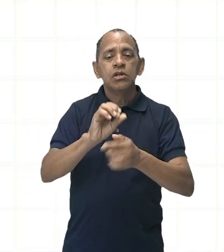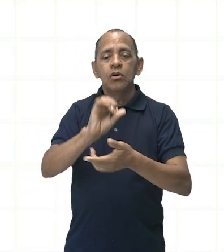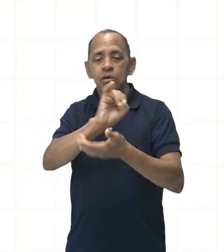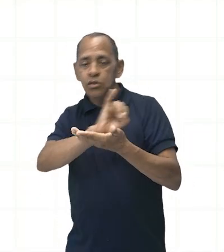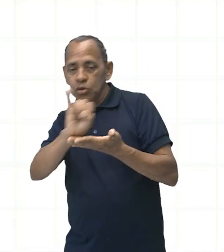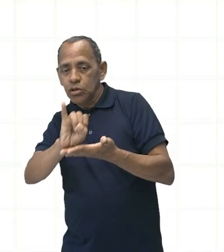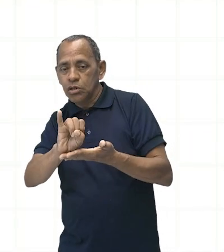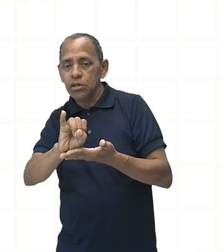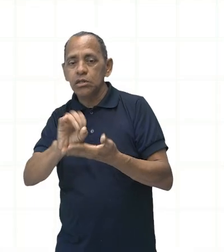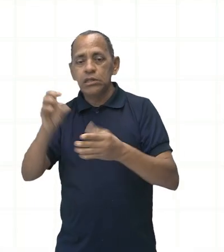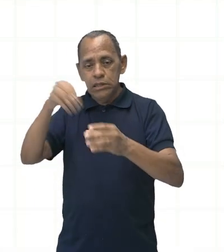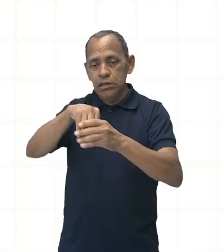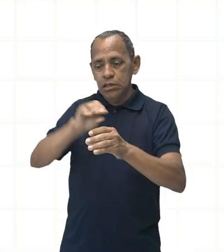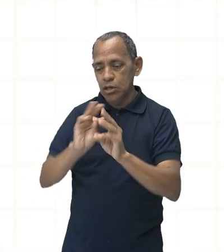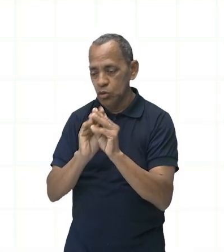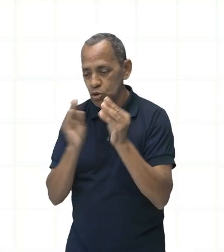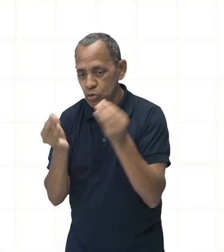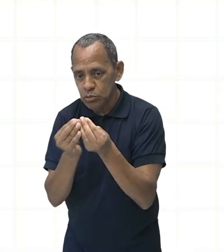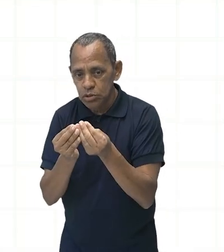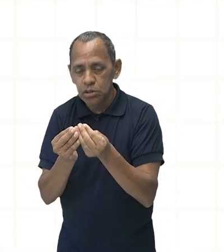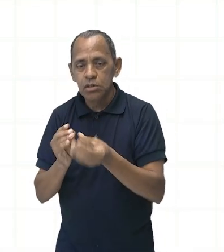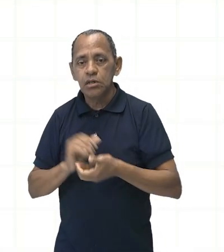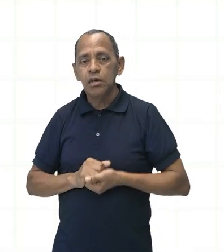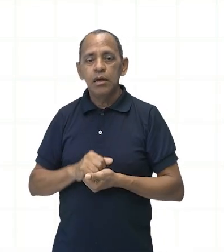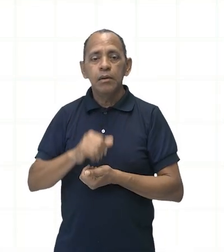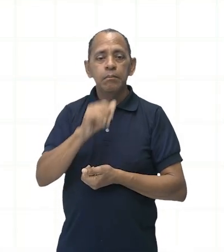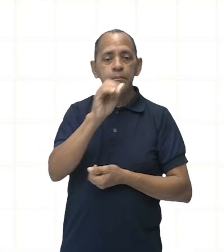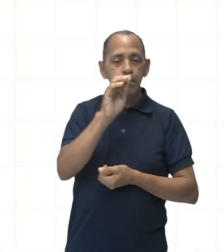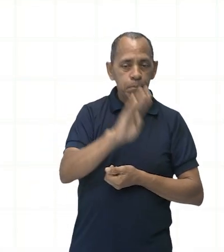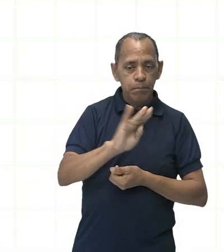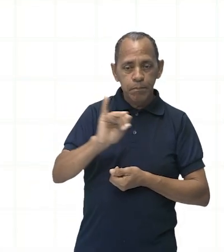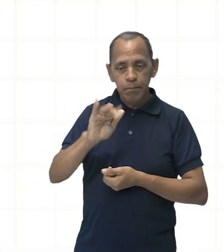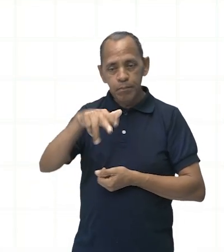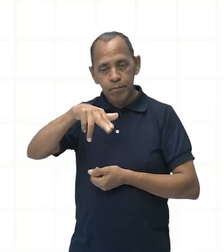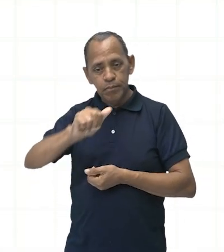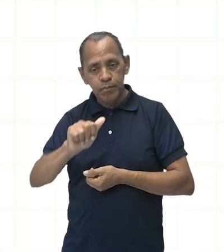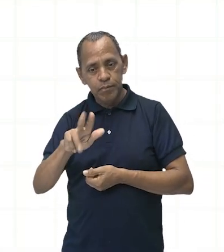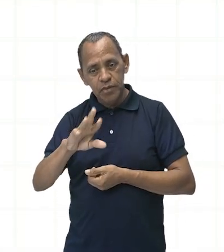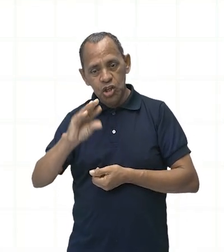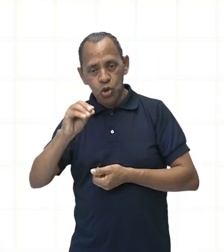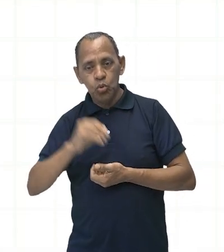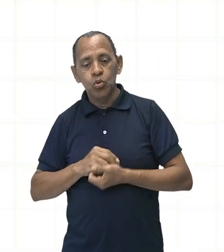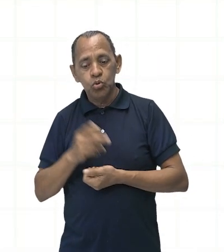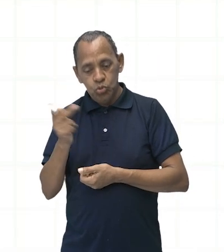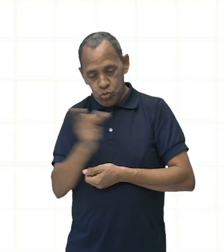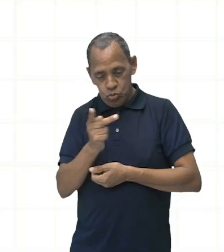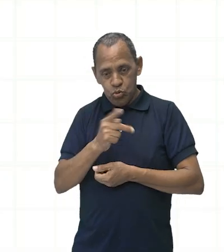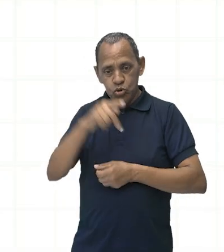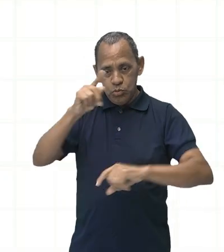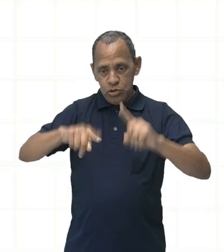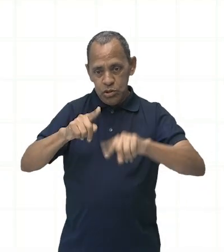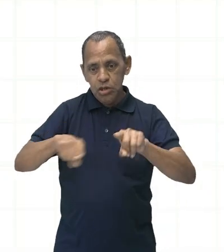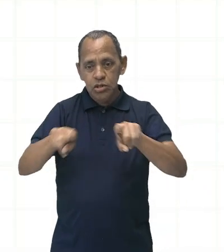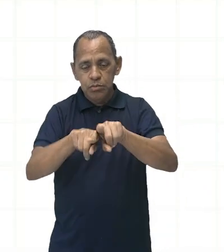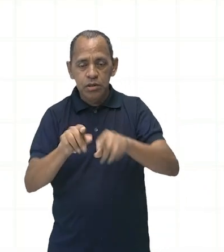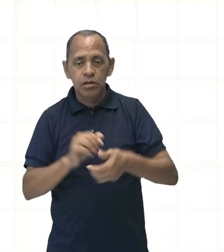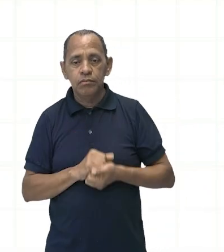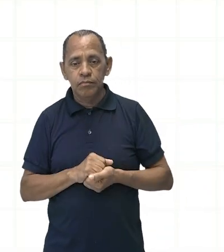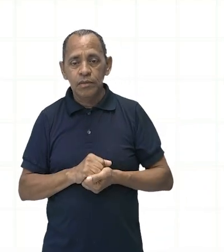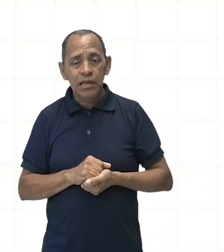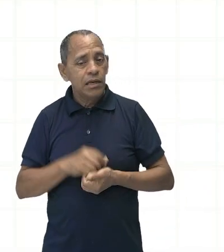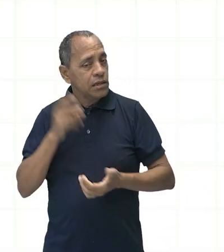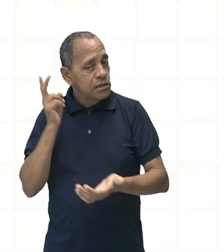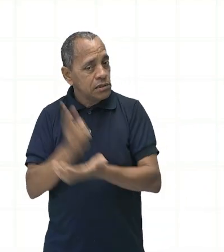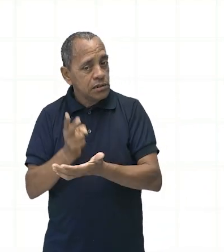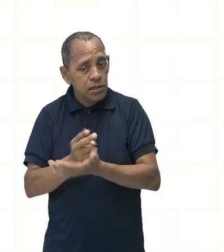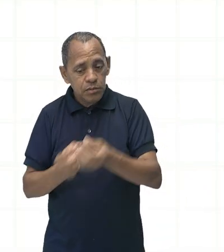compostos binários, o que significa que é formado por dois elementos, por isso o nome binários, dois elementos, que sempre